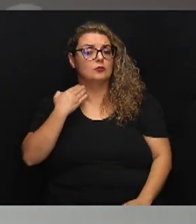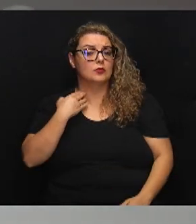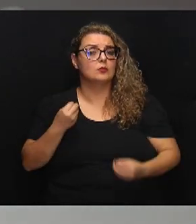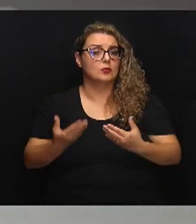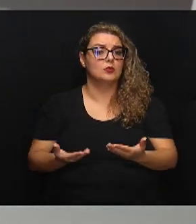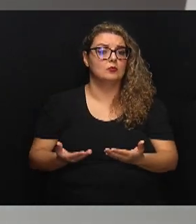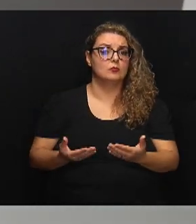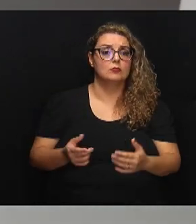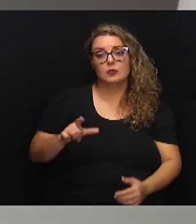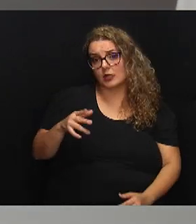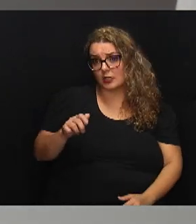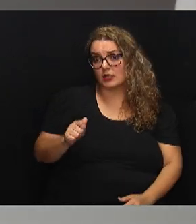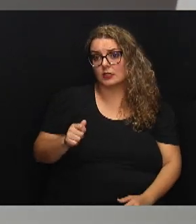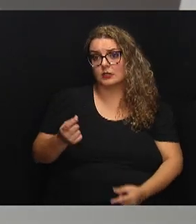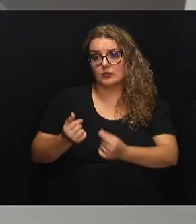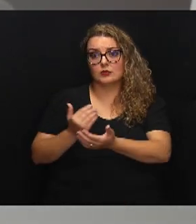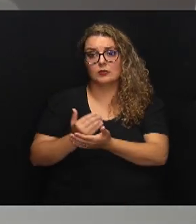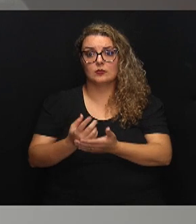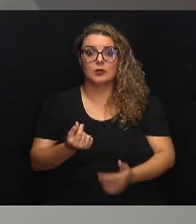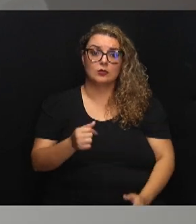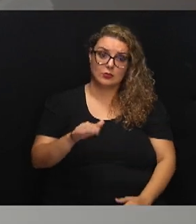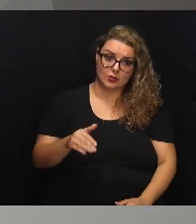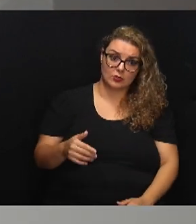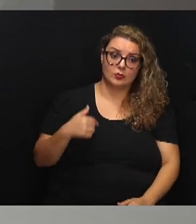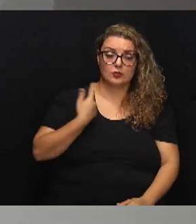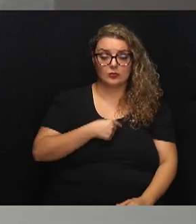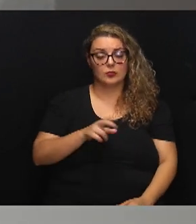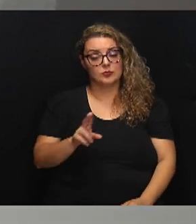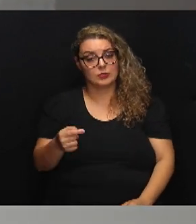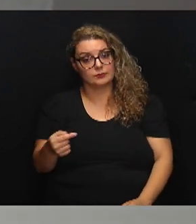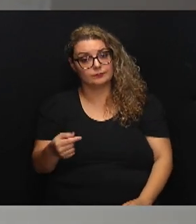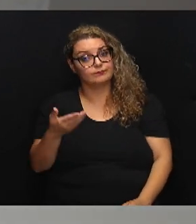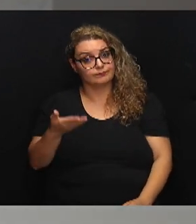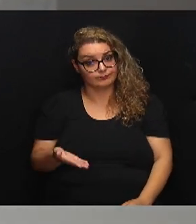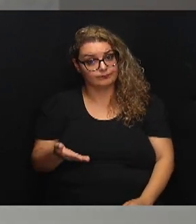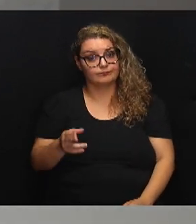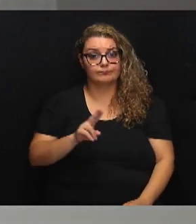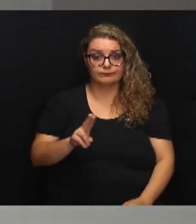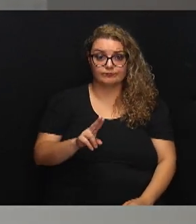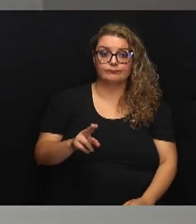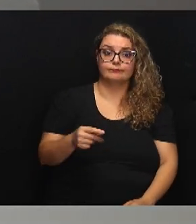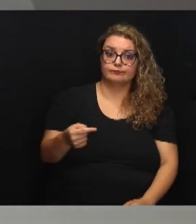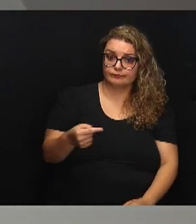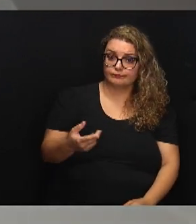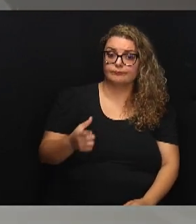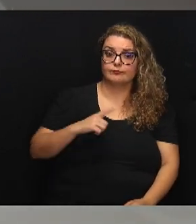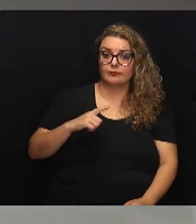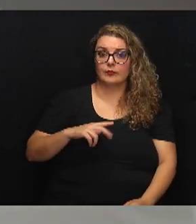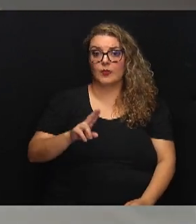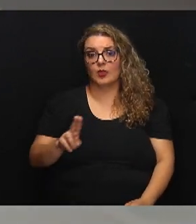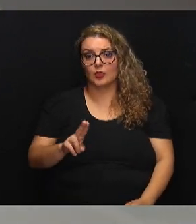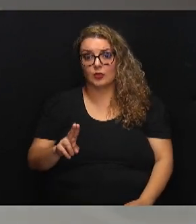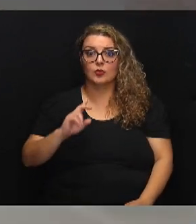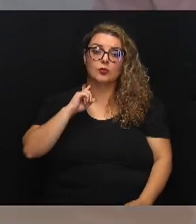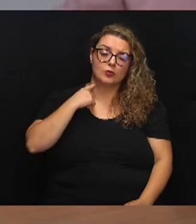crédito mais barata. E para o nosso assunto aqui, que é o negativado, esse negativado, que é o que tem o seu nome sujo